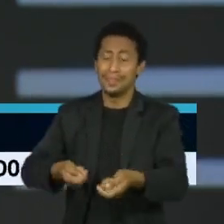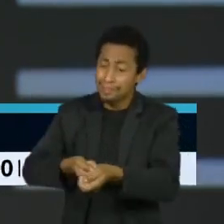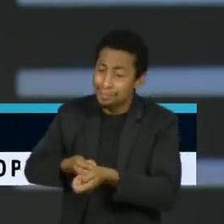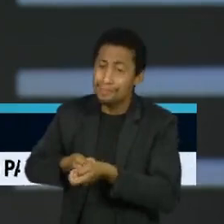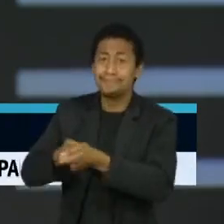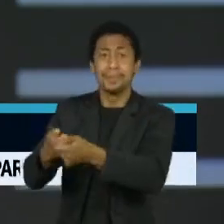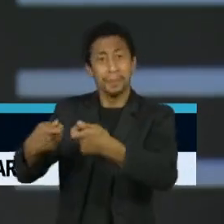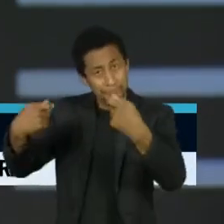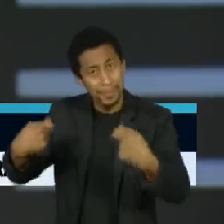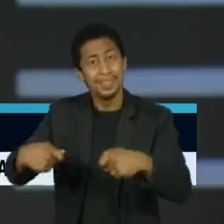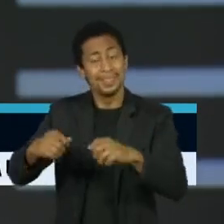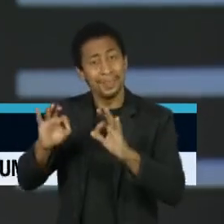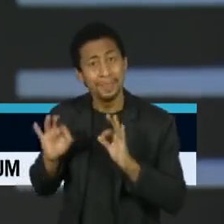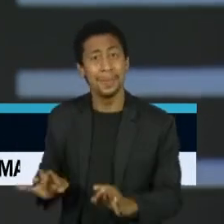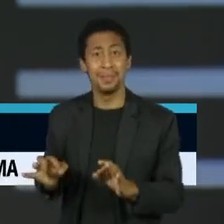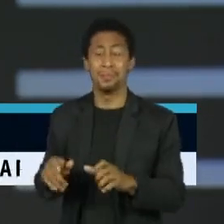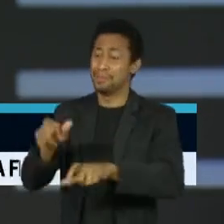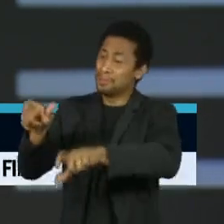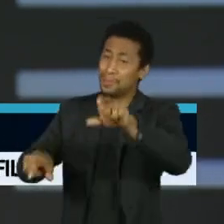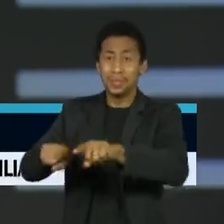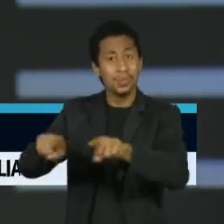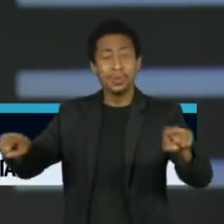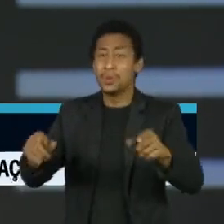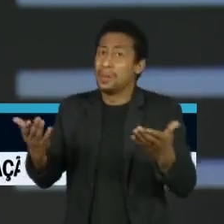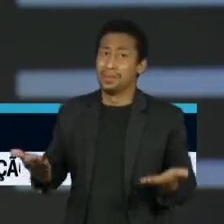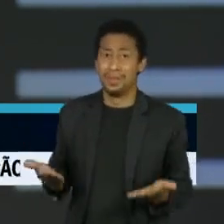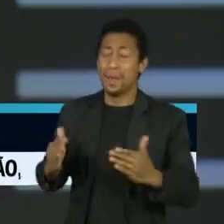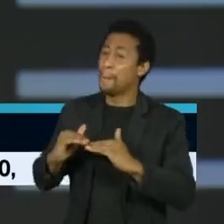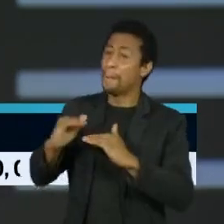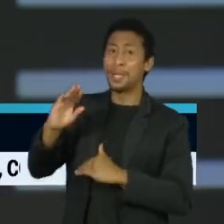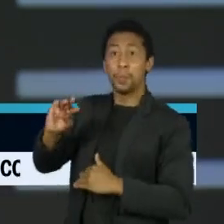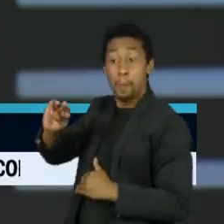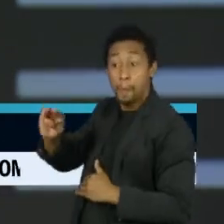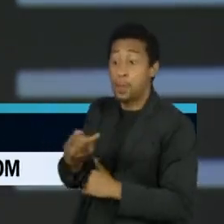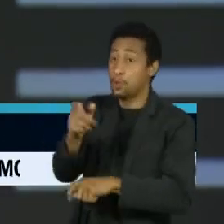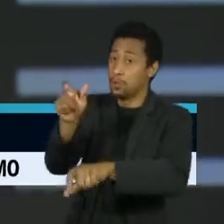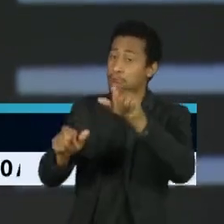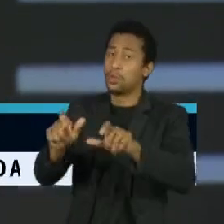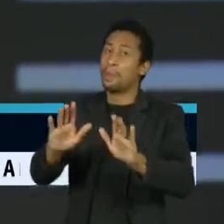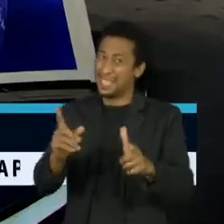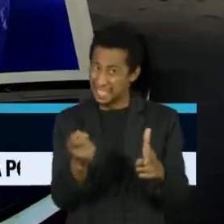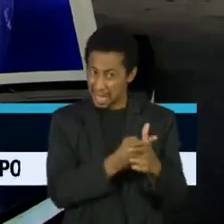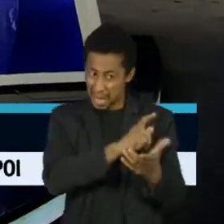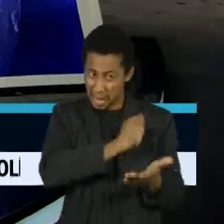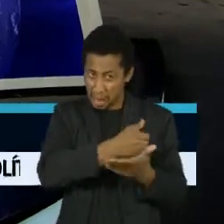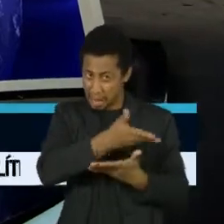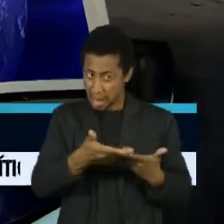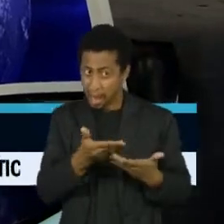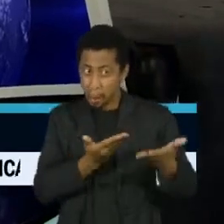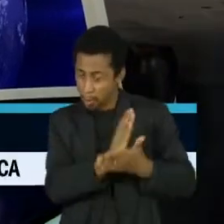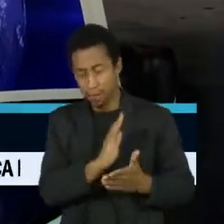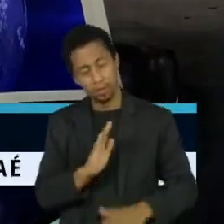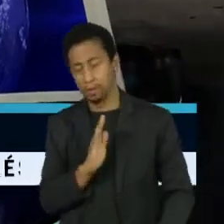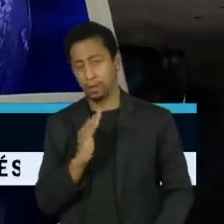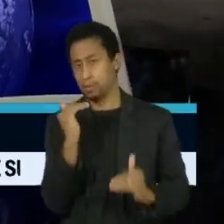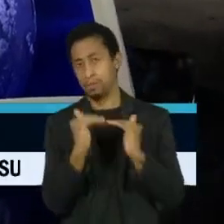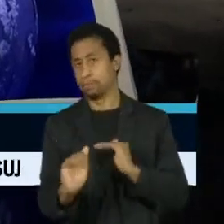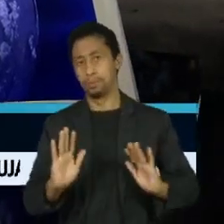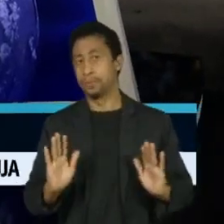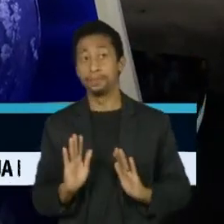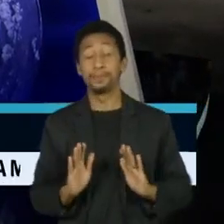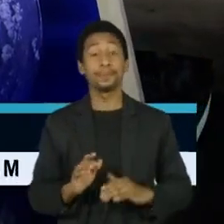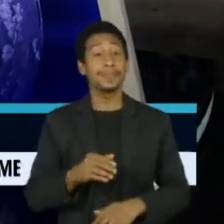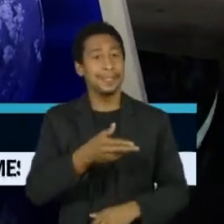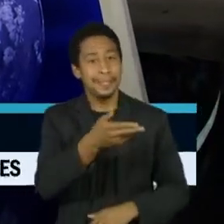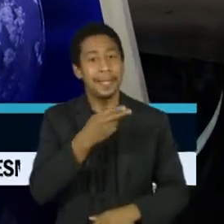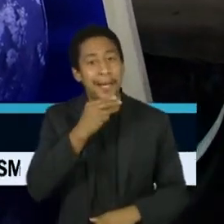precisa, claro, para os frágeis, né? São milhões no Brasil. Agora, não dessa forma. Doutor Arnaldo, dependendo do